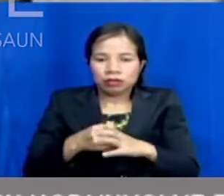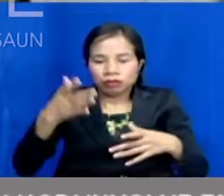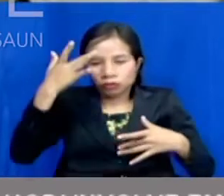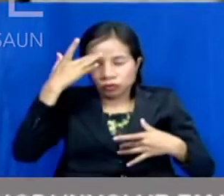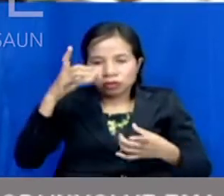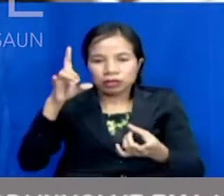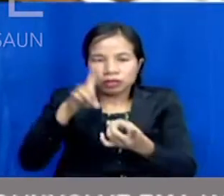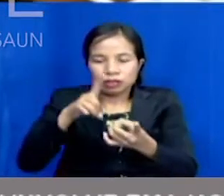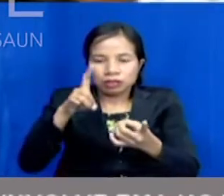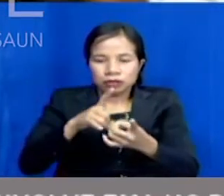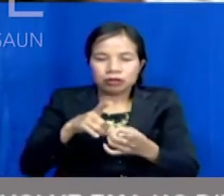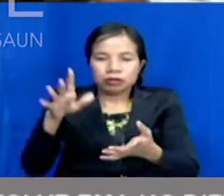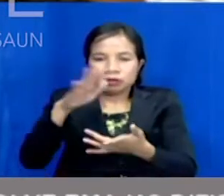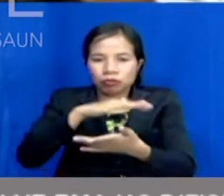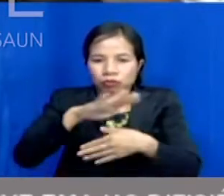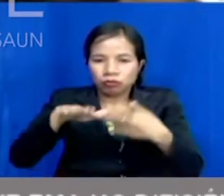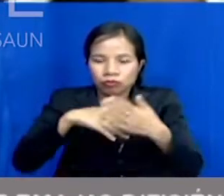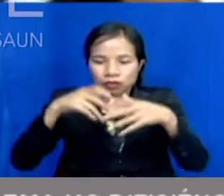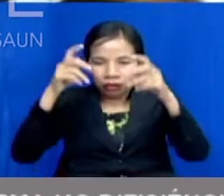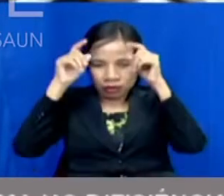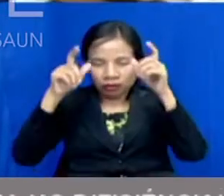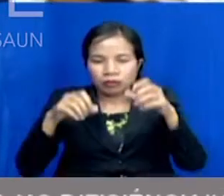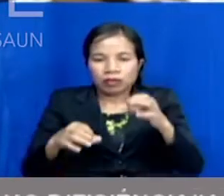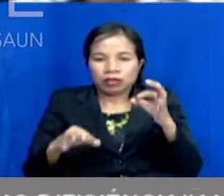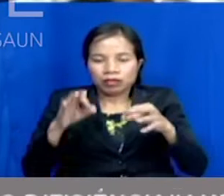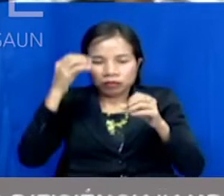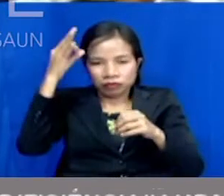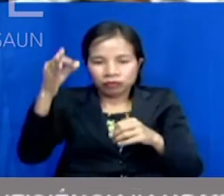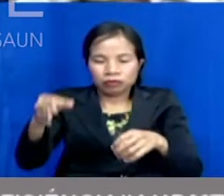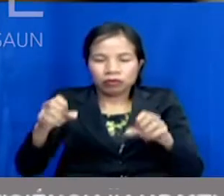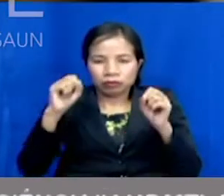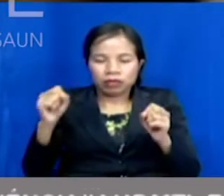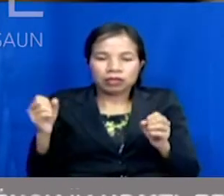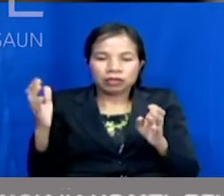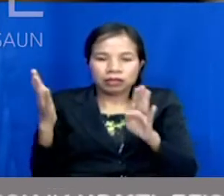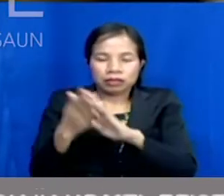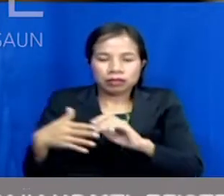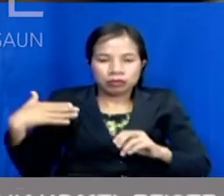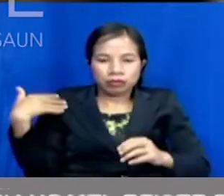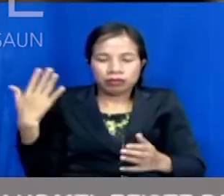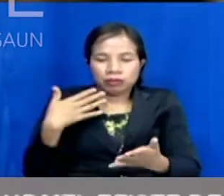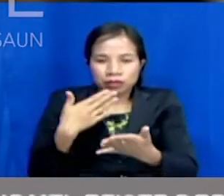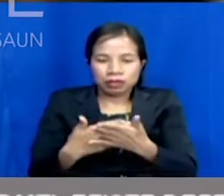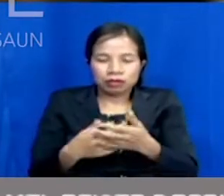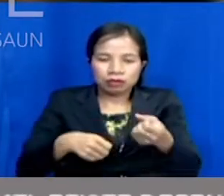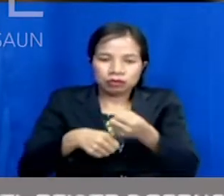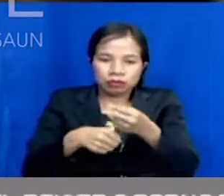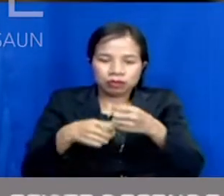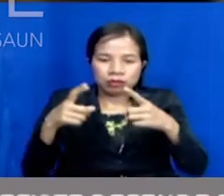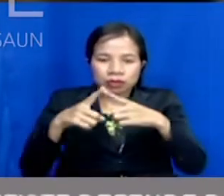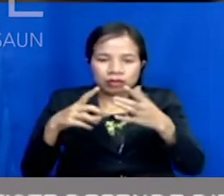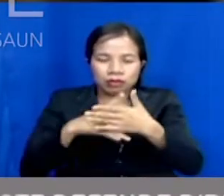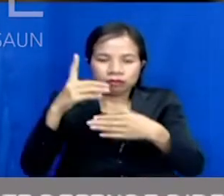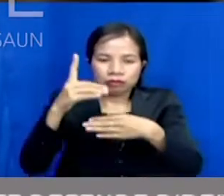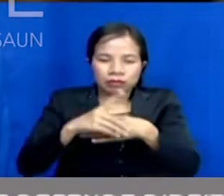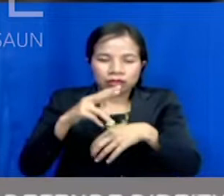sexual, nebe circula e Timor-Leste, atu nune ba futuro bele sei jovem nebe diak, onde bele contribui para desenvolvimento